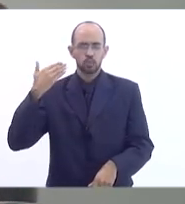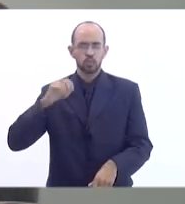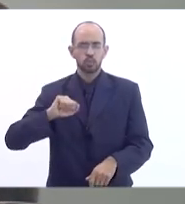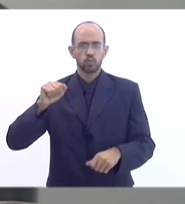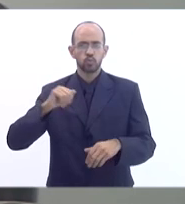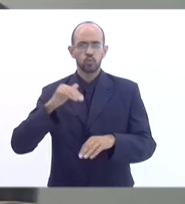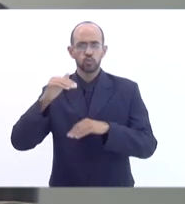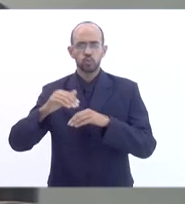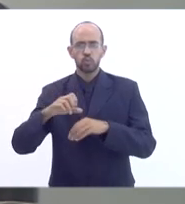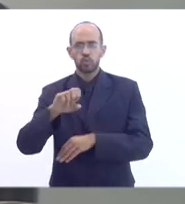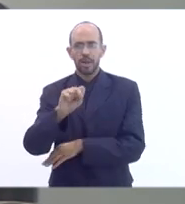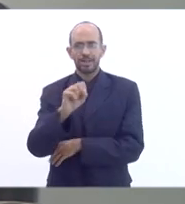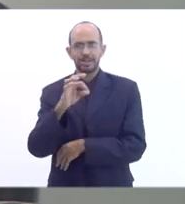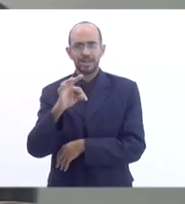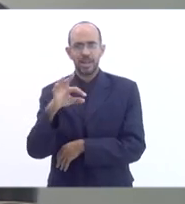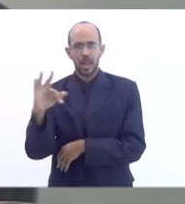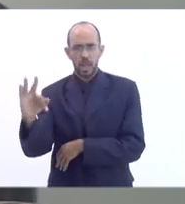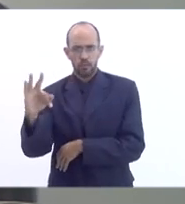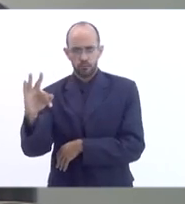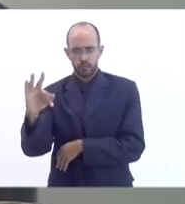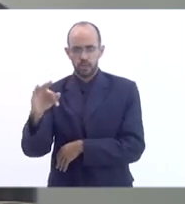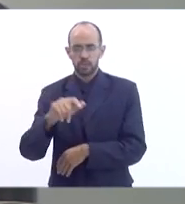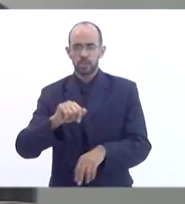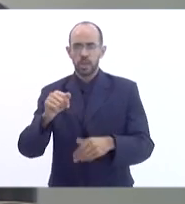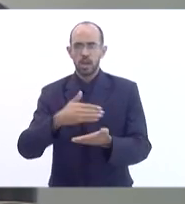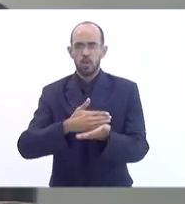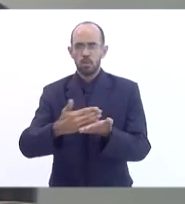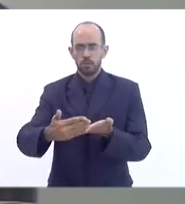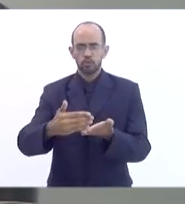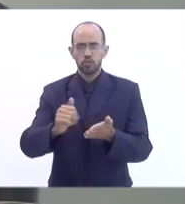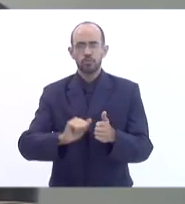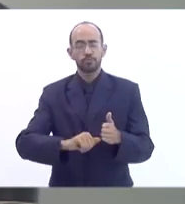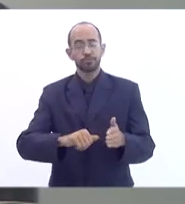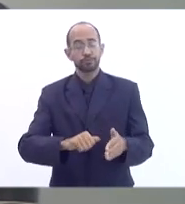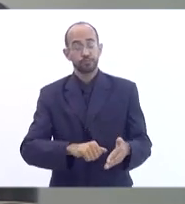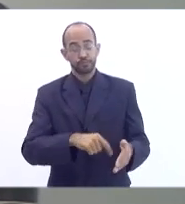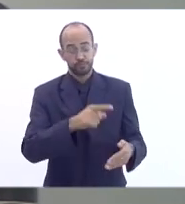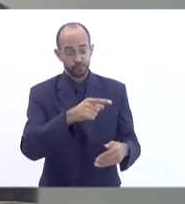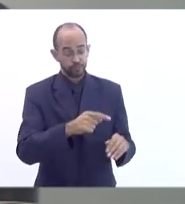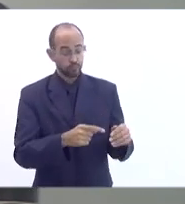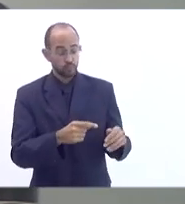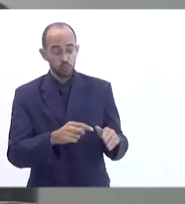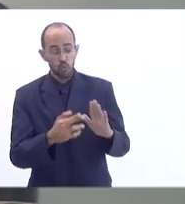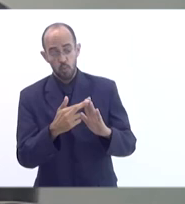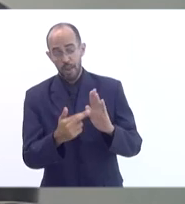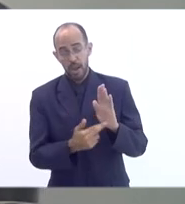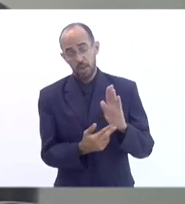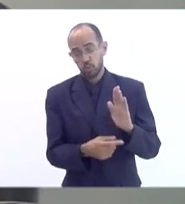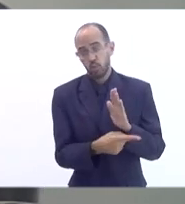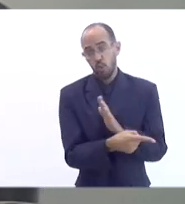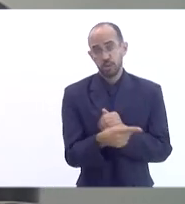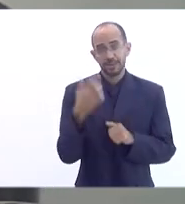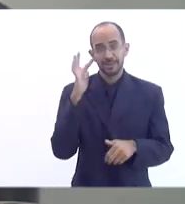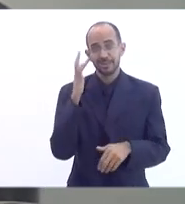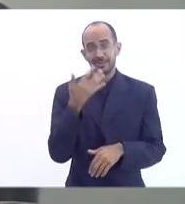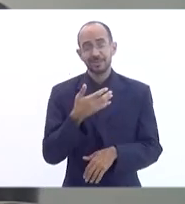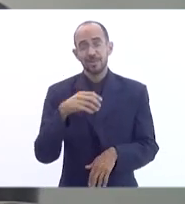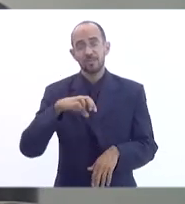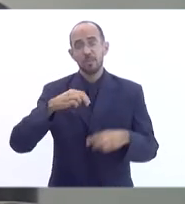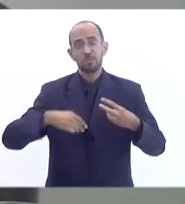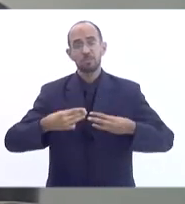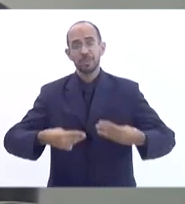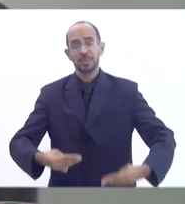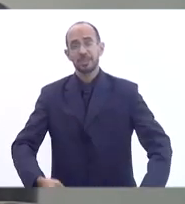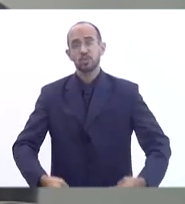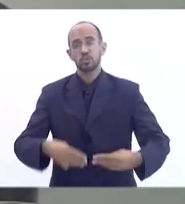Federal é aquela iniciou eu o relator dessa dessa dessa decisão foi o ministro fachin